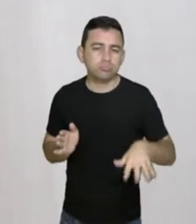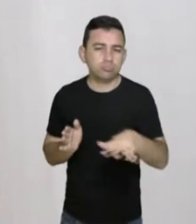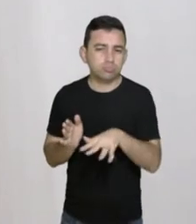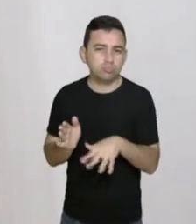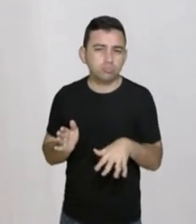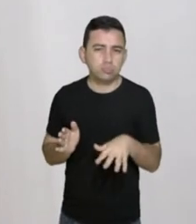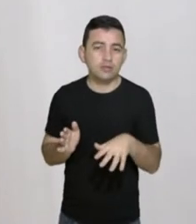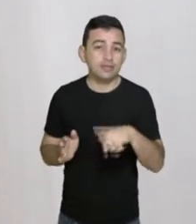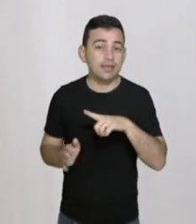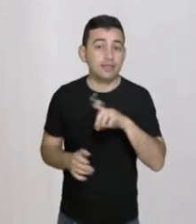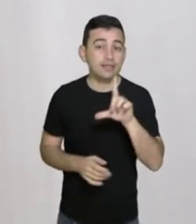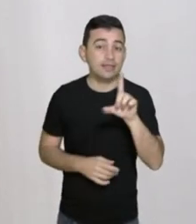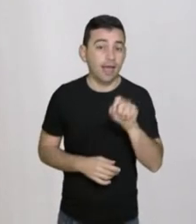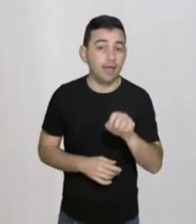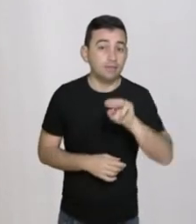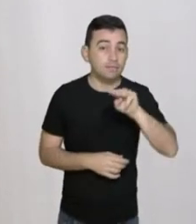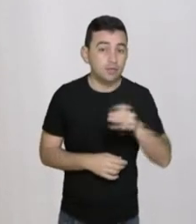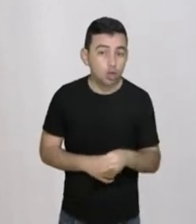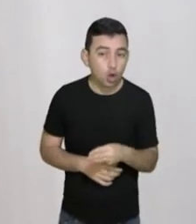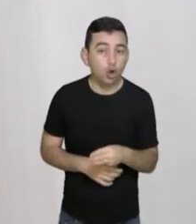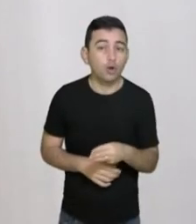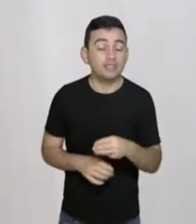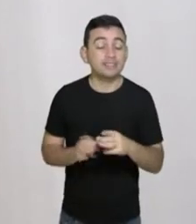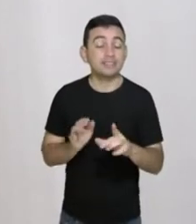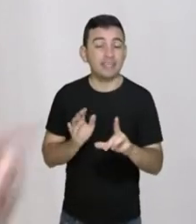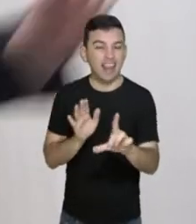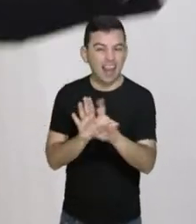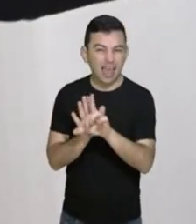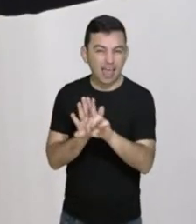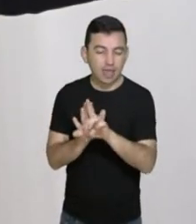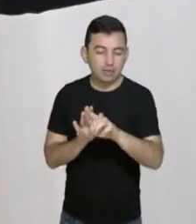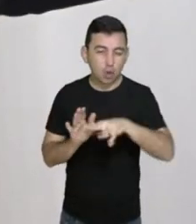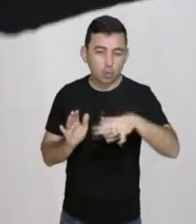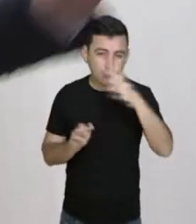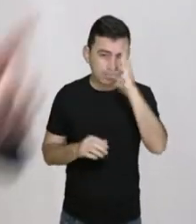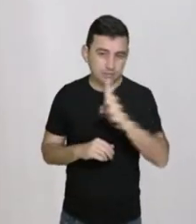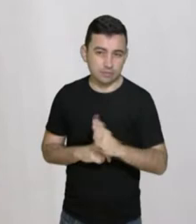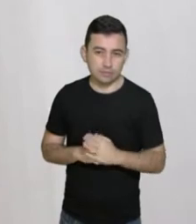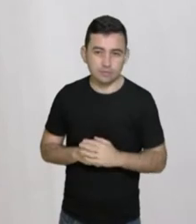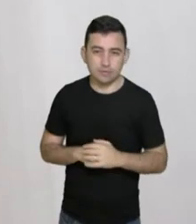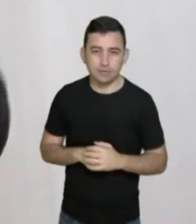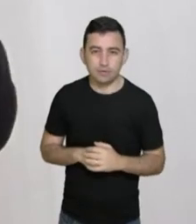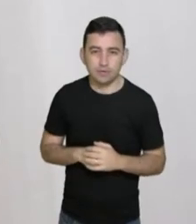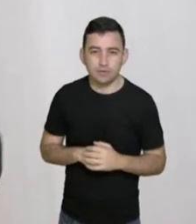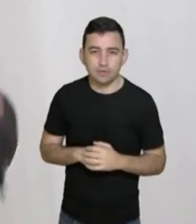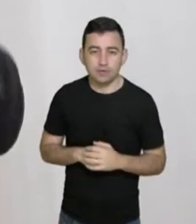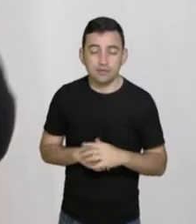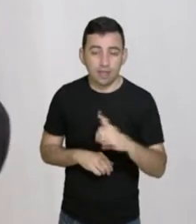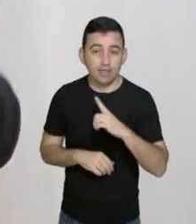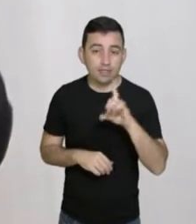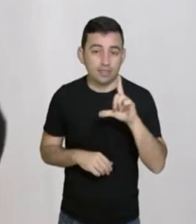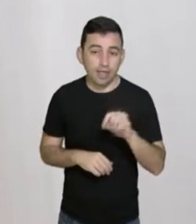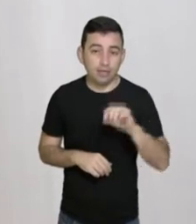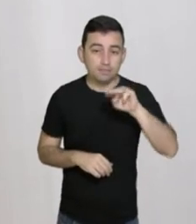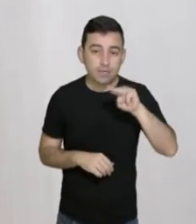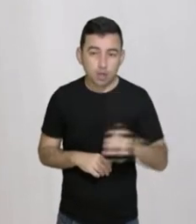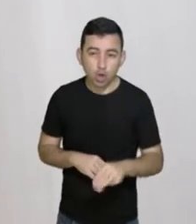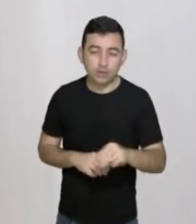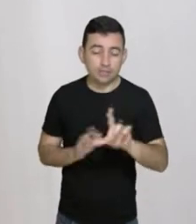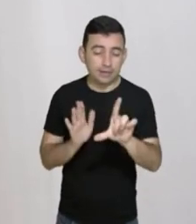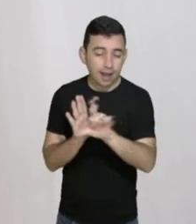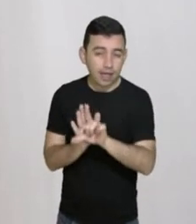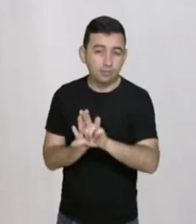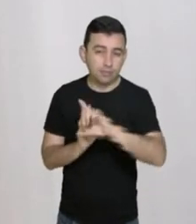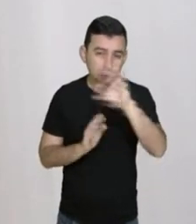temos 10 milhões de leis no Brasil. Um minuto, presidente. 10 milhões de leis no Brasil,